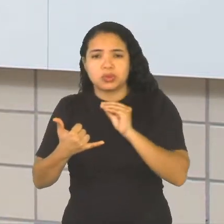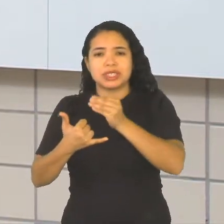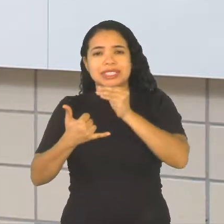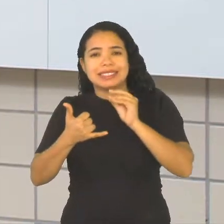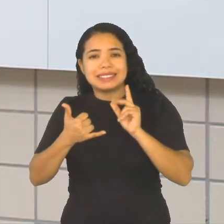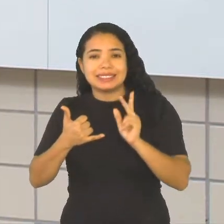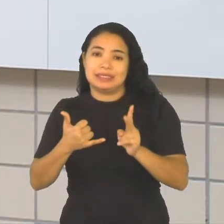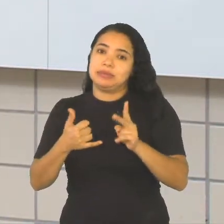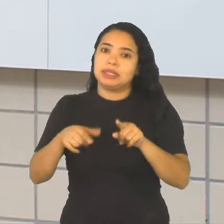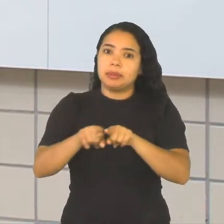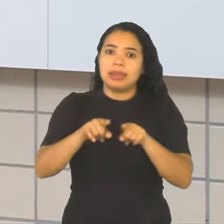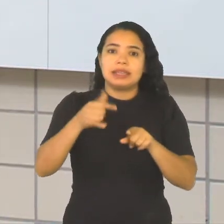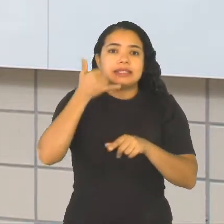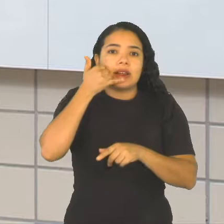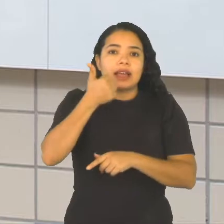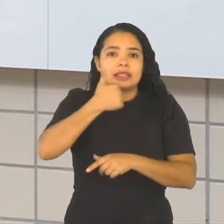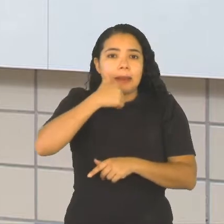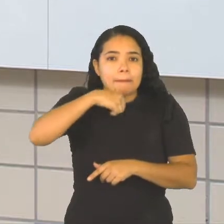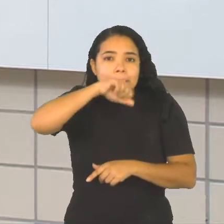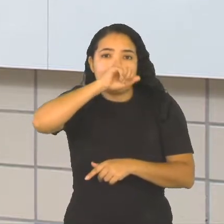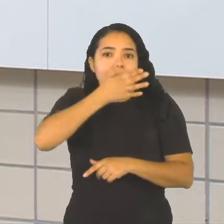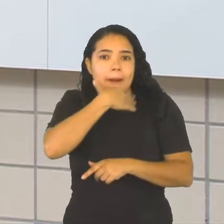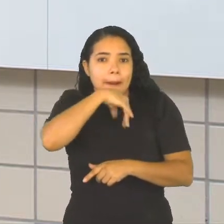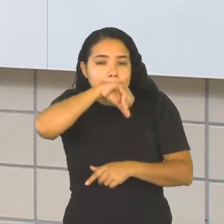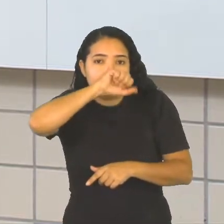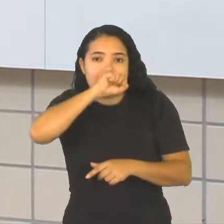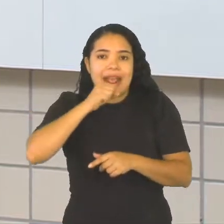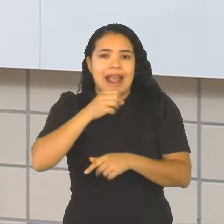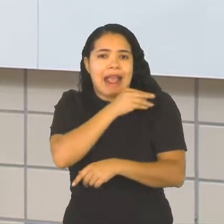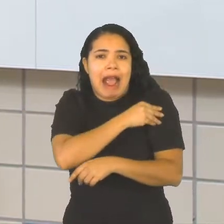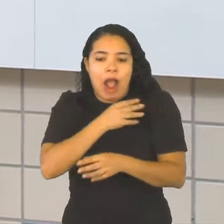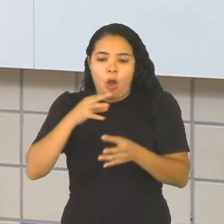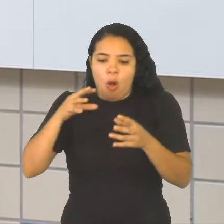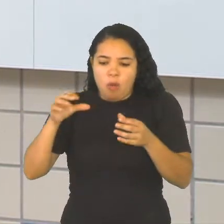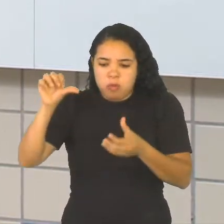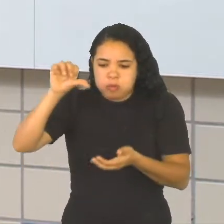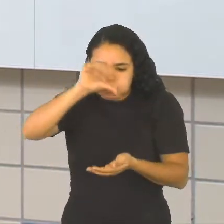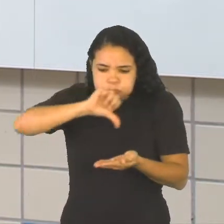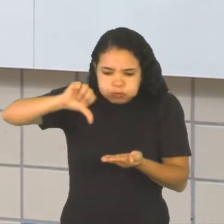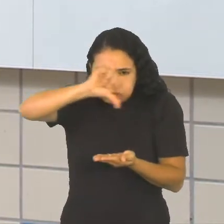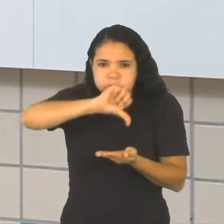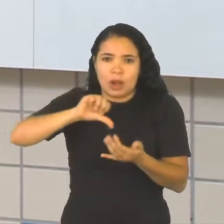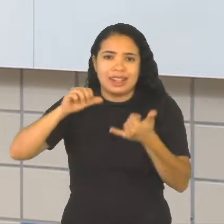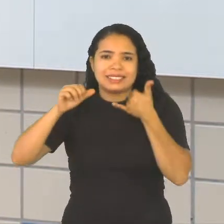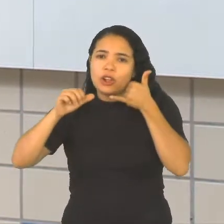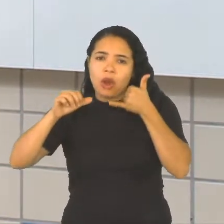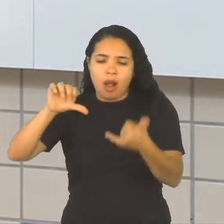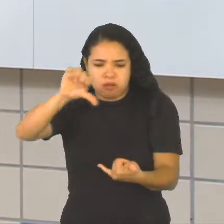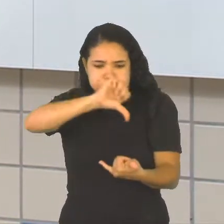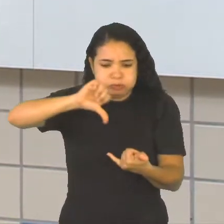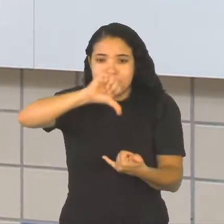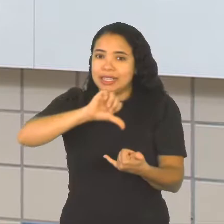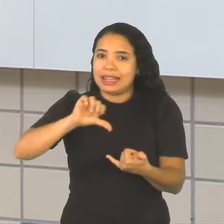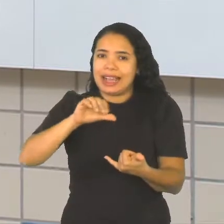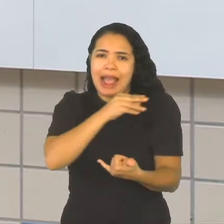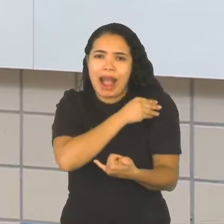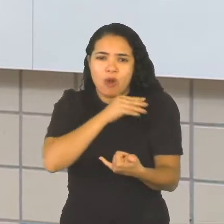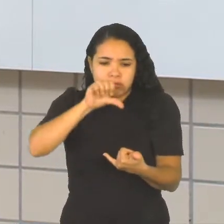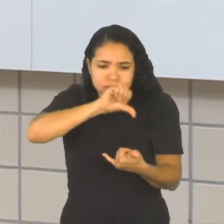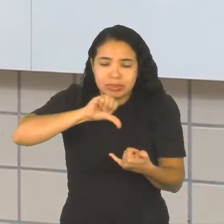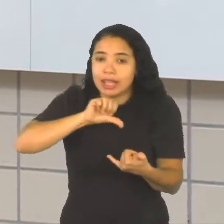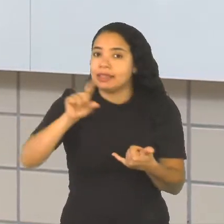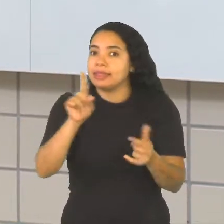até o seu, você vai estragar. Não vamos fazer isso não, vamos pegar um lencinho umedecido, que eles também retiram algumas